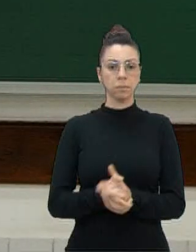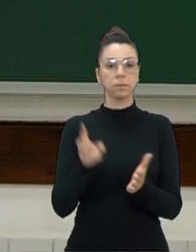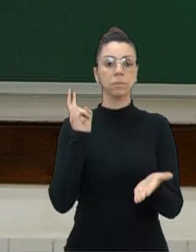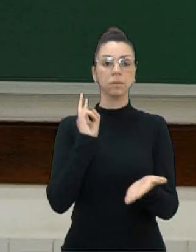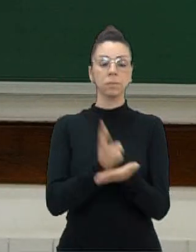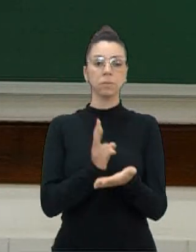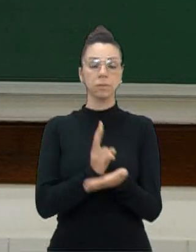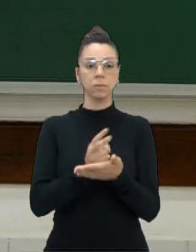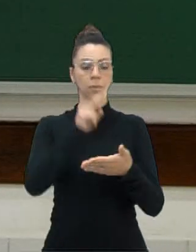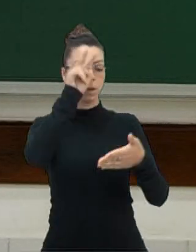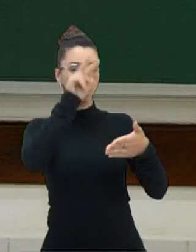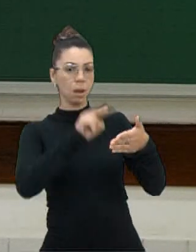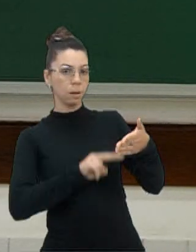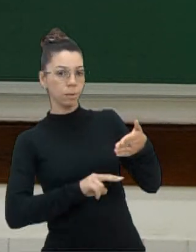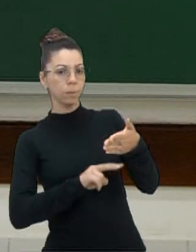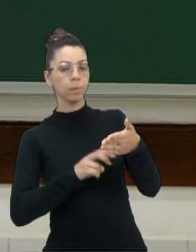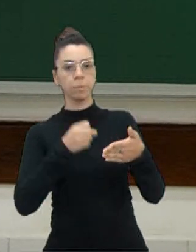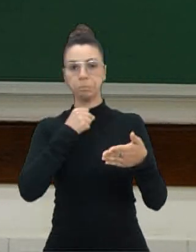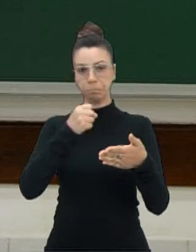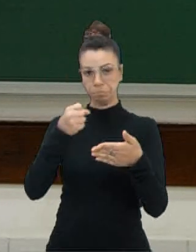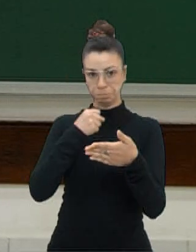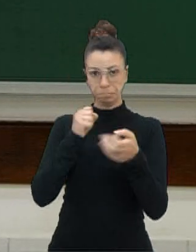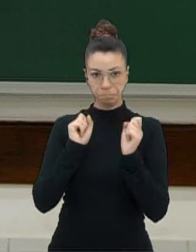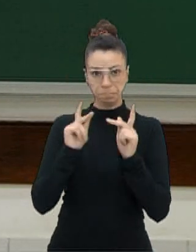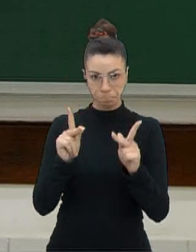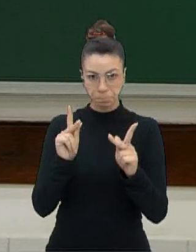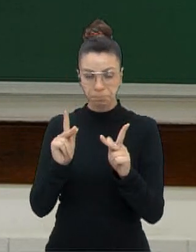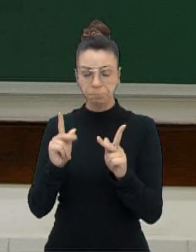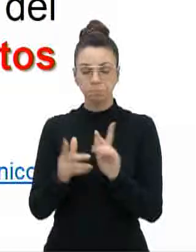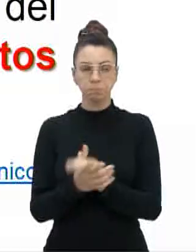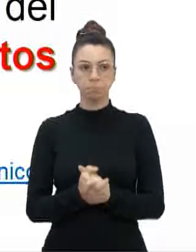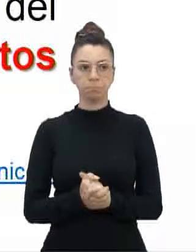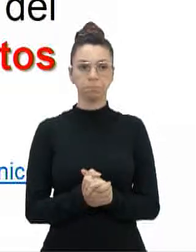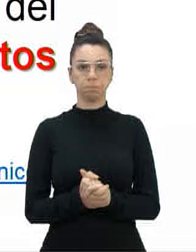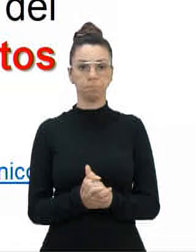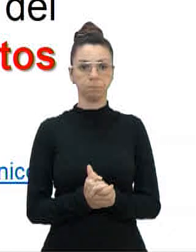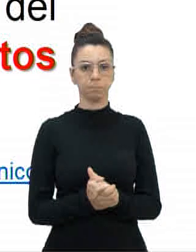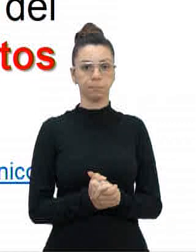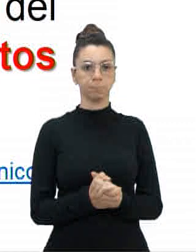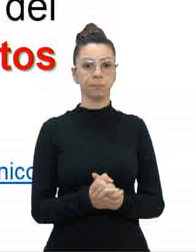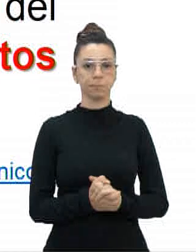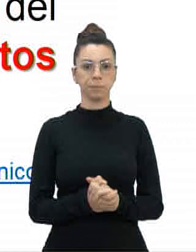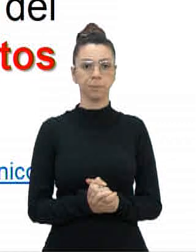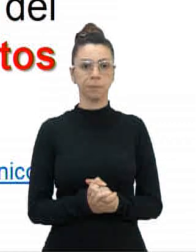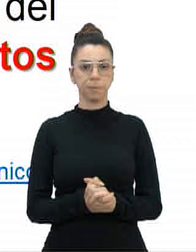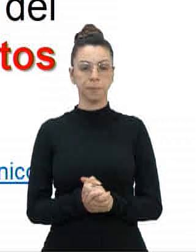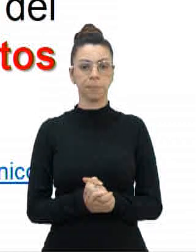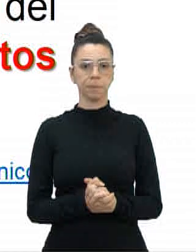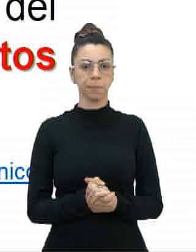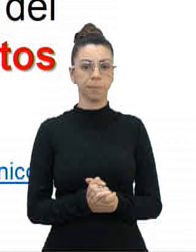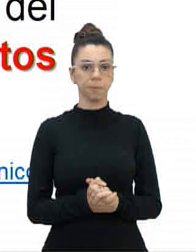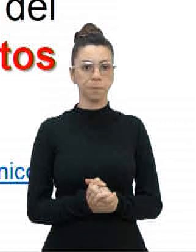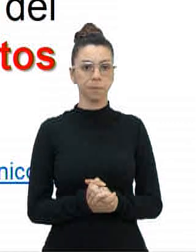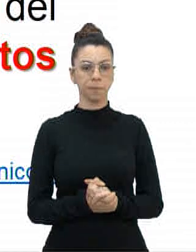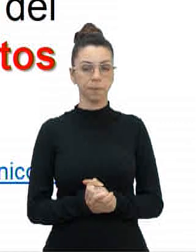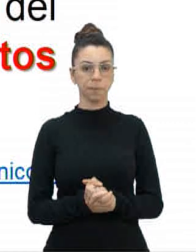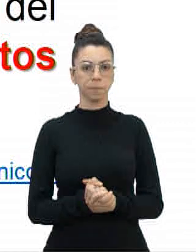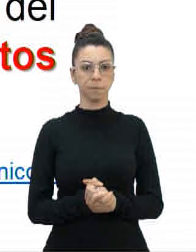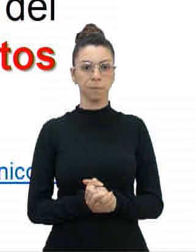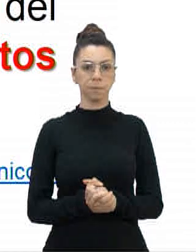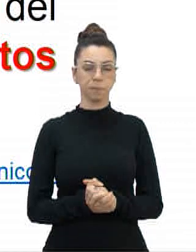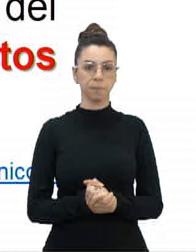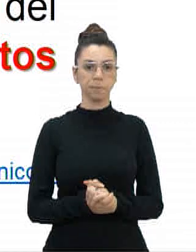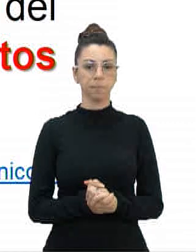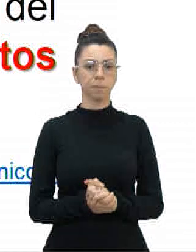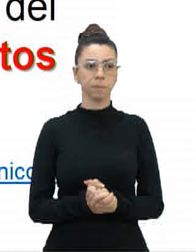continuamos com a leitura do reportaje, ¿sí? ¿Os acordáis? Los Picapiedra, los Supersónicos, lecciones aprendidas de las dos famílias.